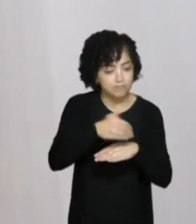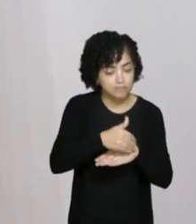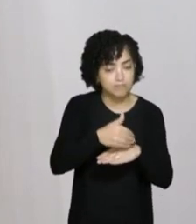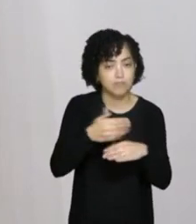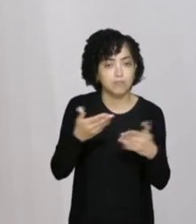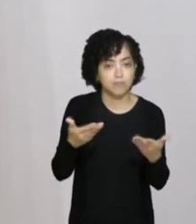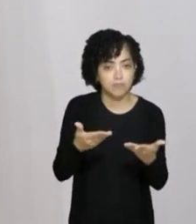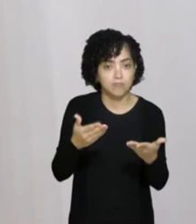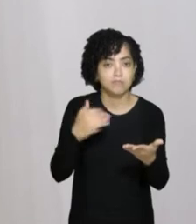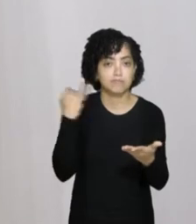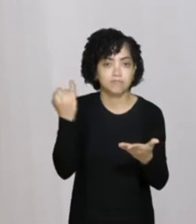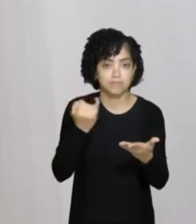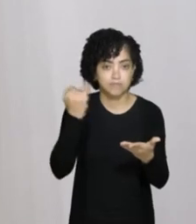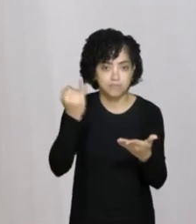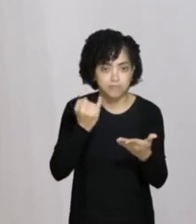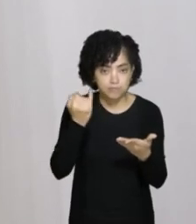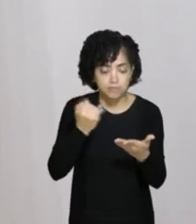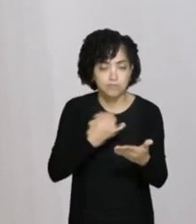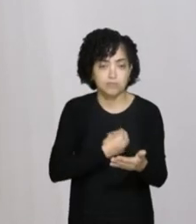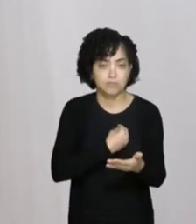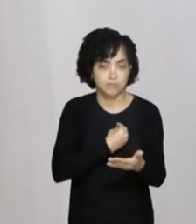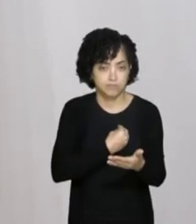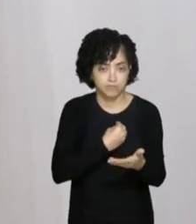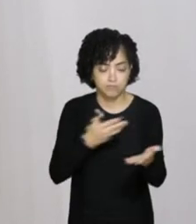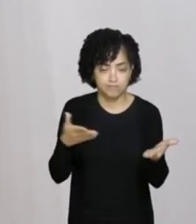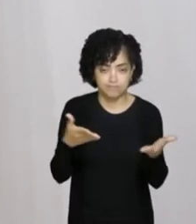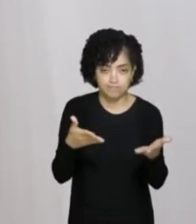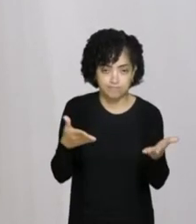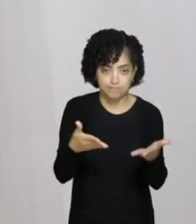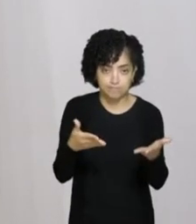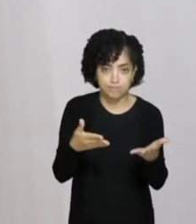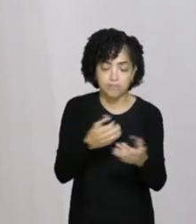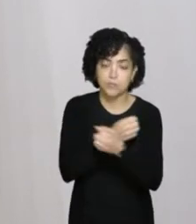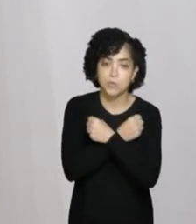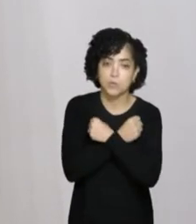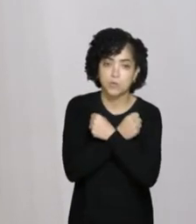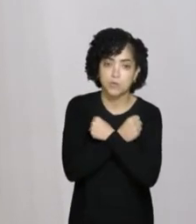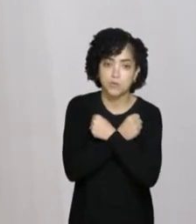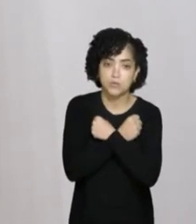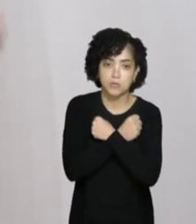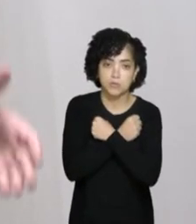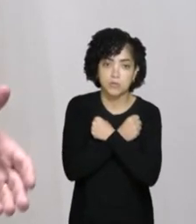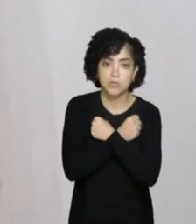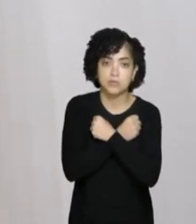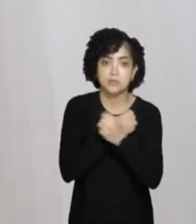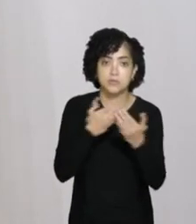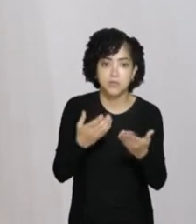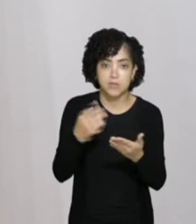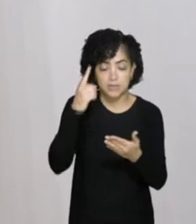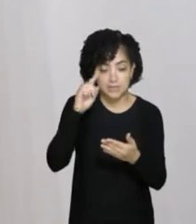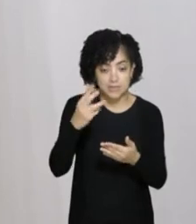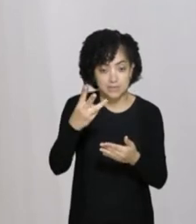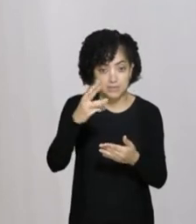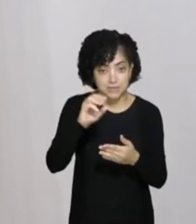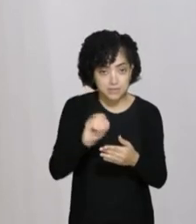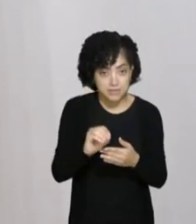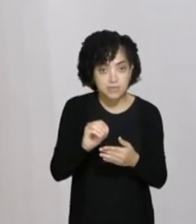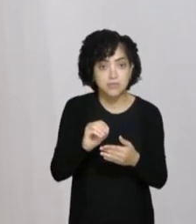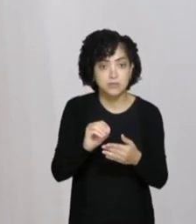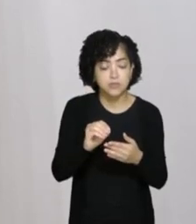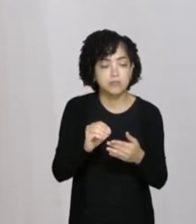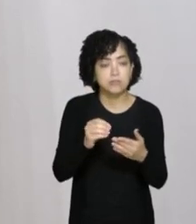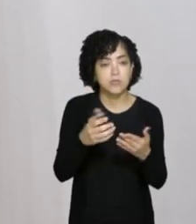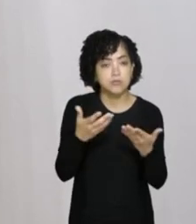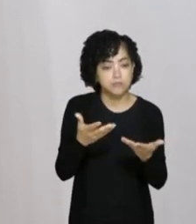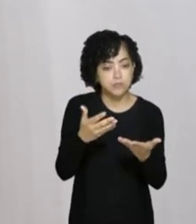tão importante na minha vida no dia de hoje. Um grande abraço a todos, espero nesses 30 dias poder ser um parceiro aqui na